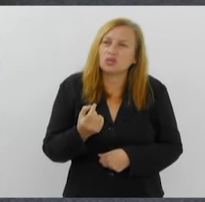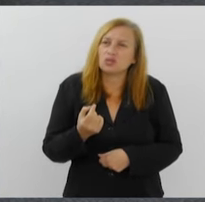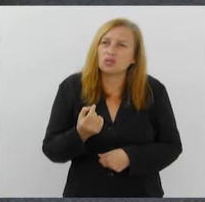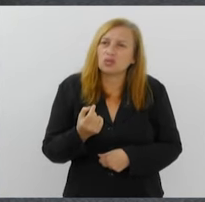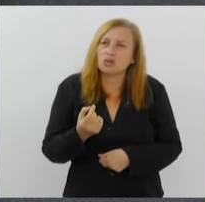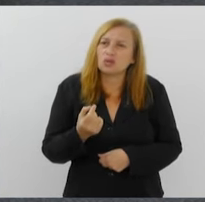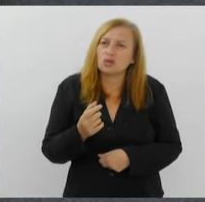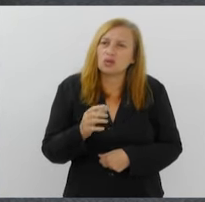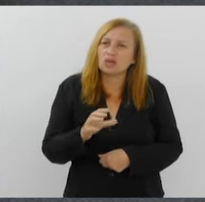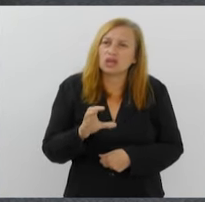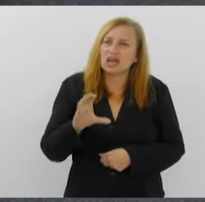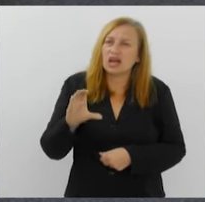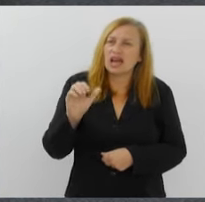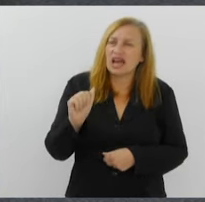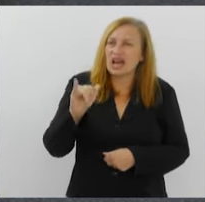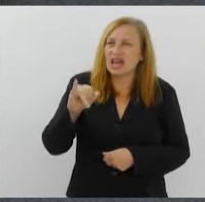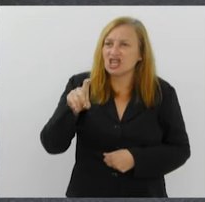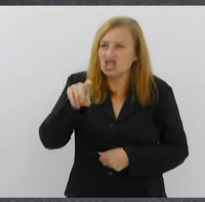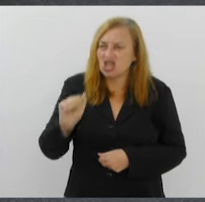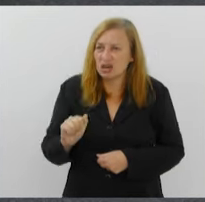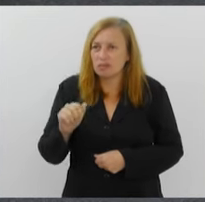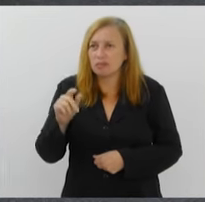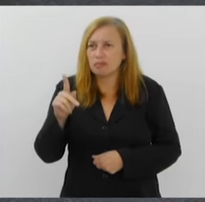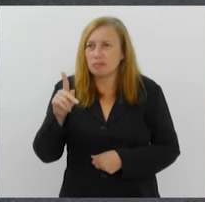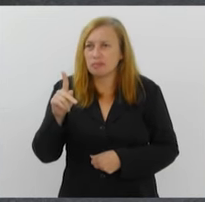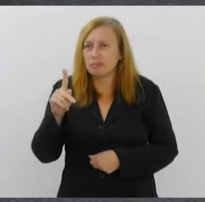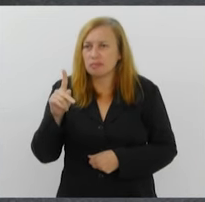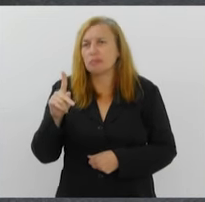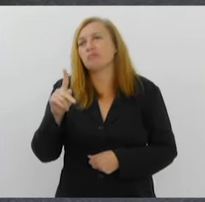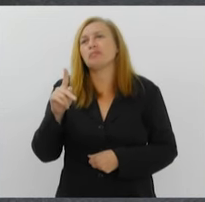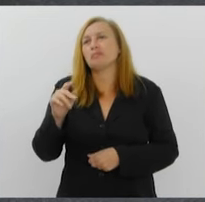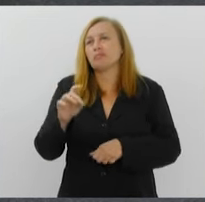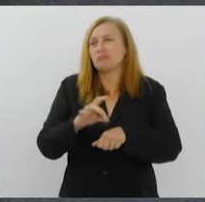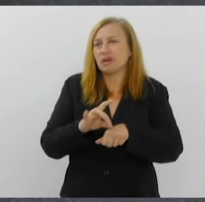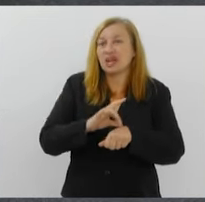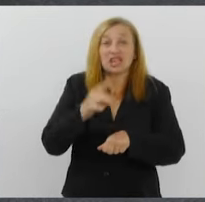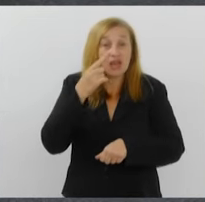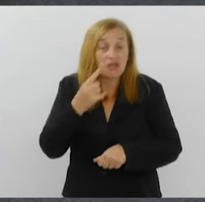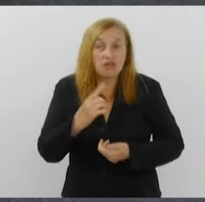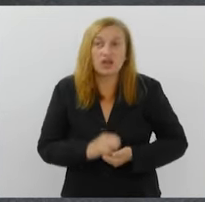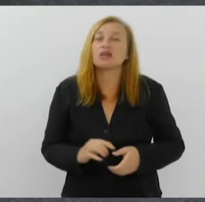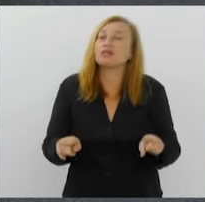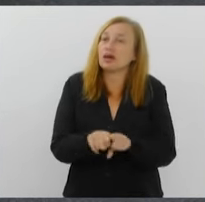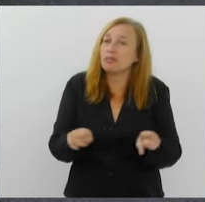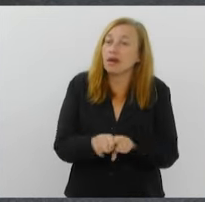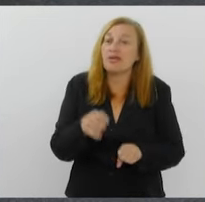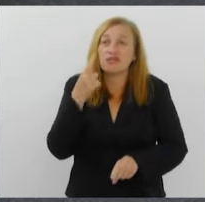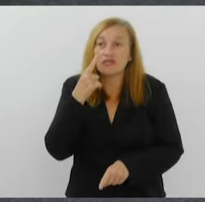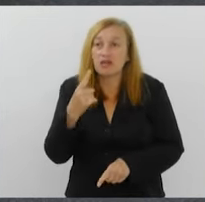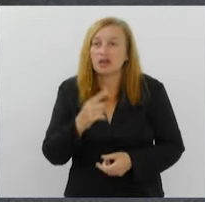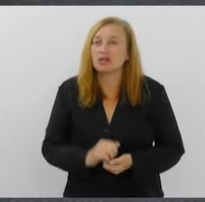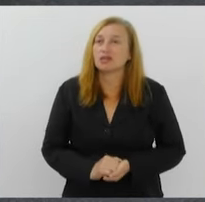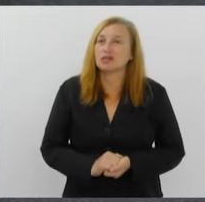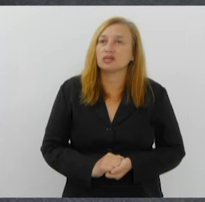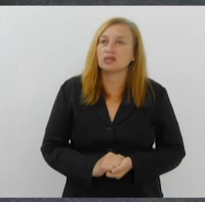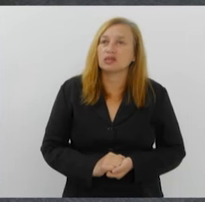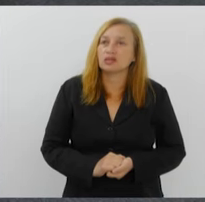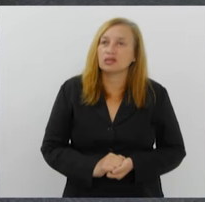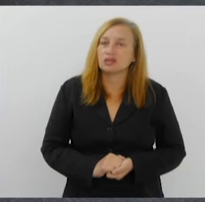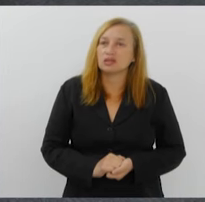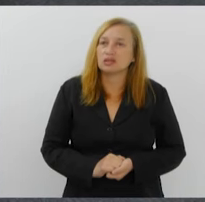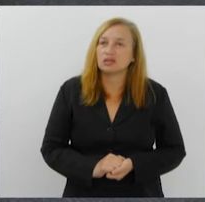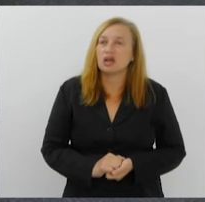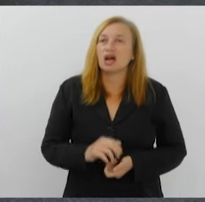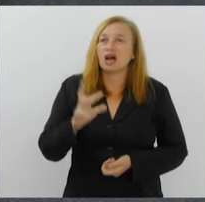Fuspom, caixa preta, reabrir isso. Nós temos que ver também os ranchos dos